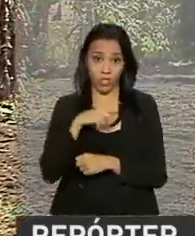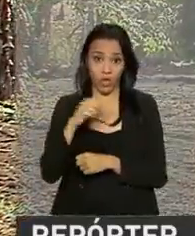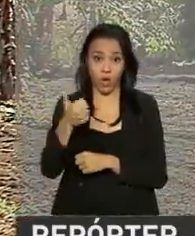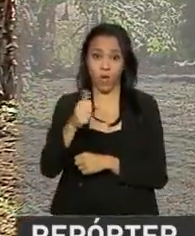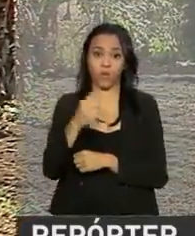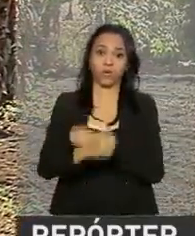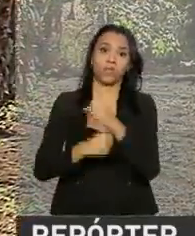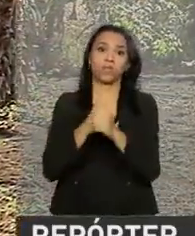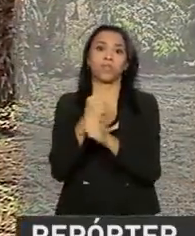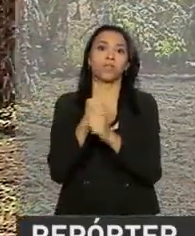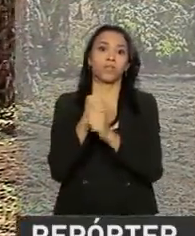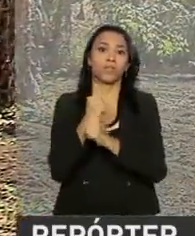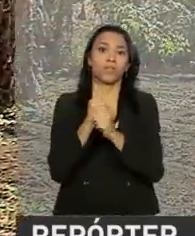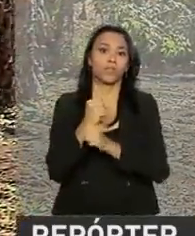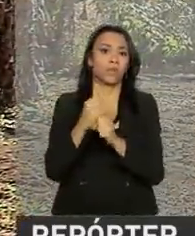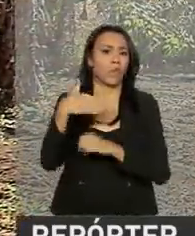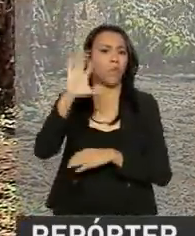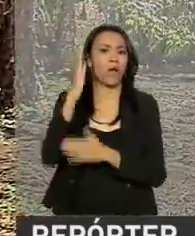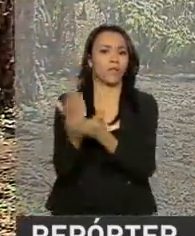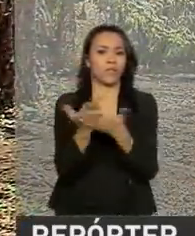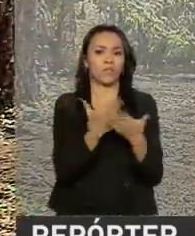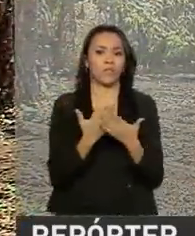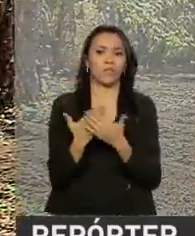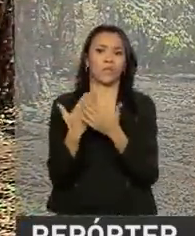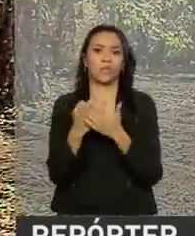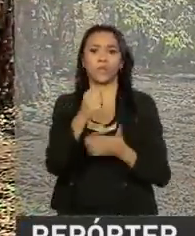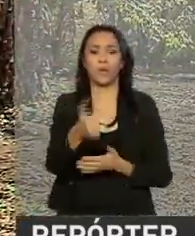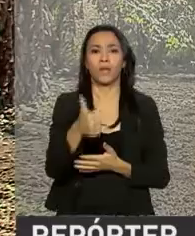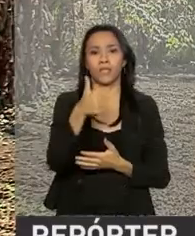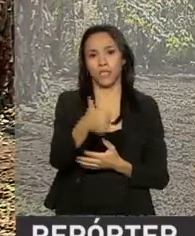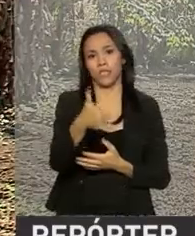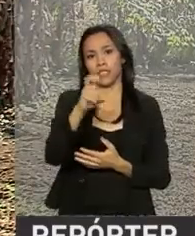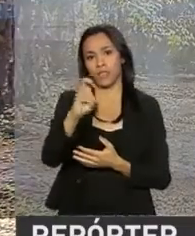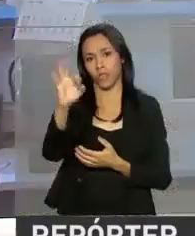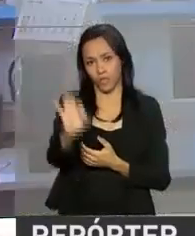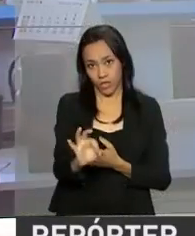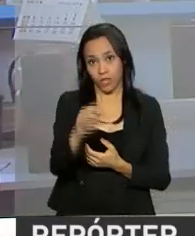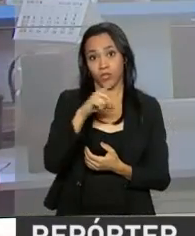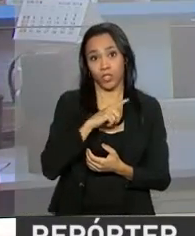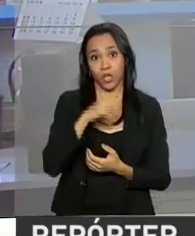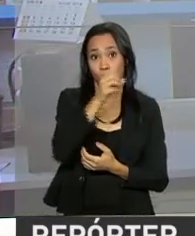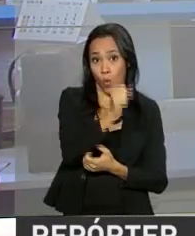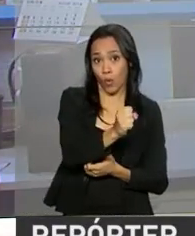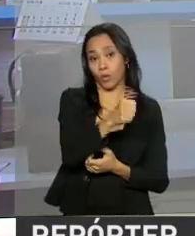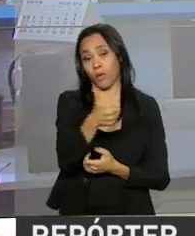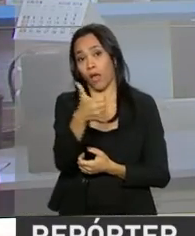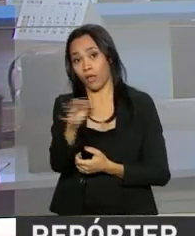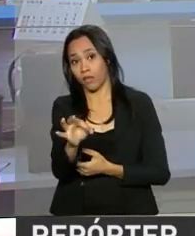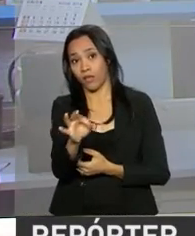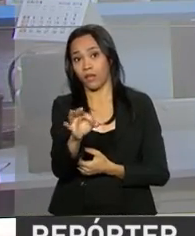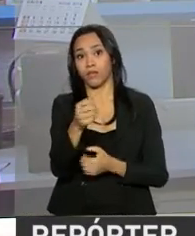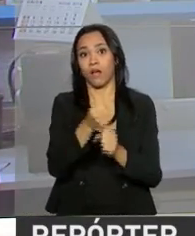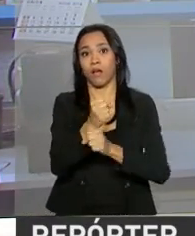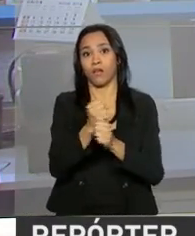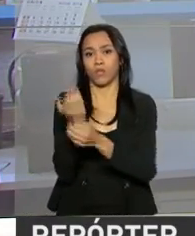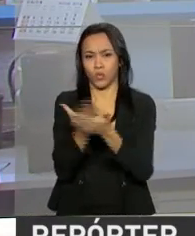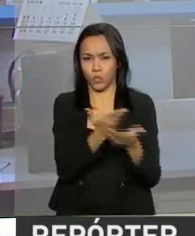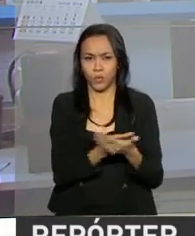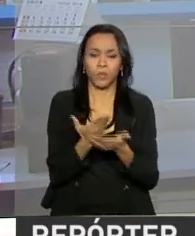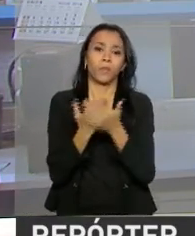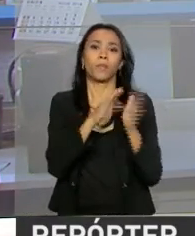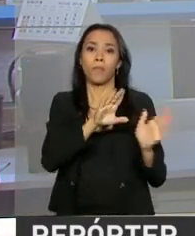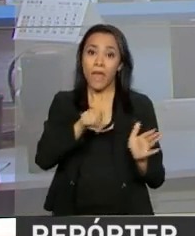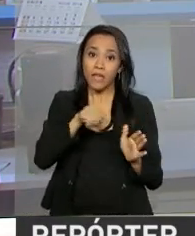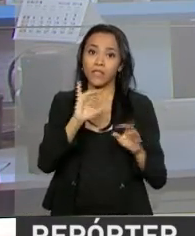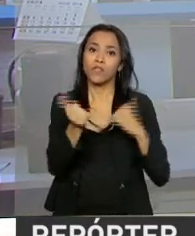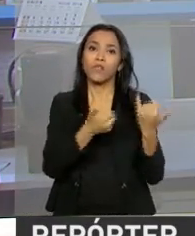ou mais de estudo que quase 15% possuiu de 8 a 10 anos de estudo as informações